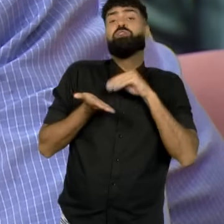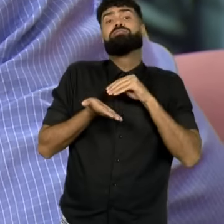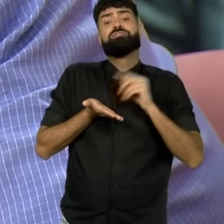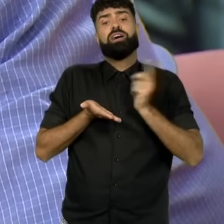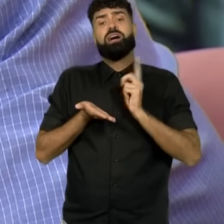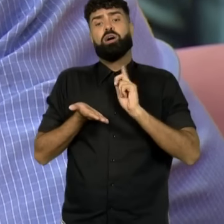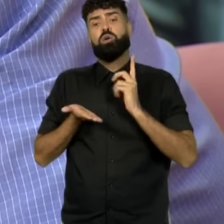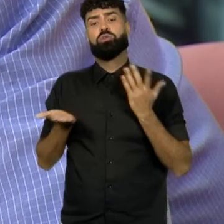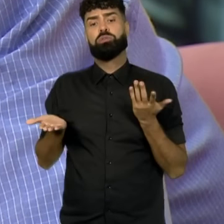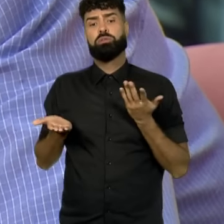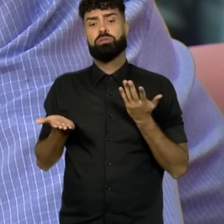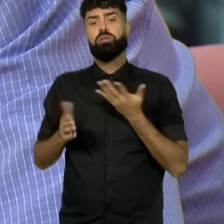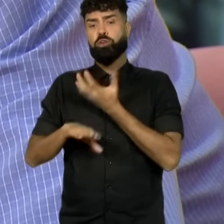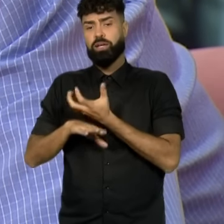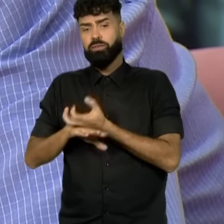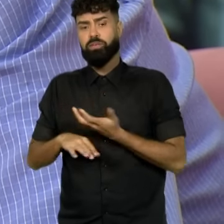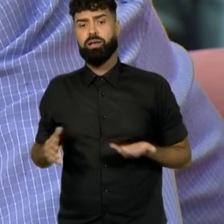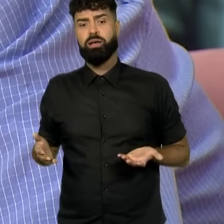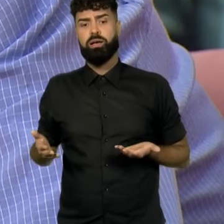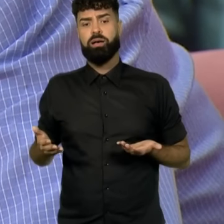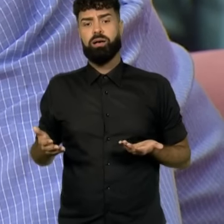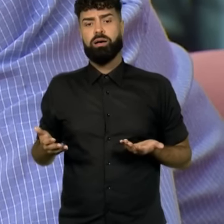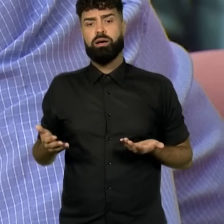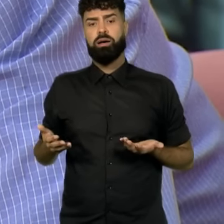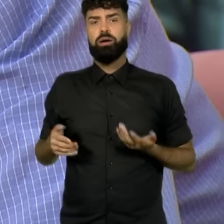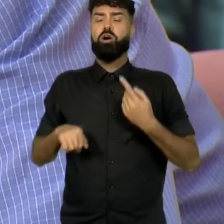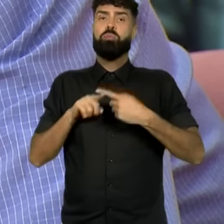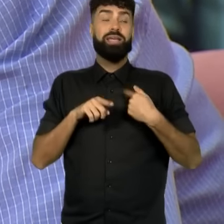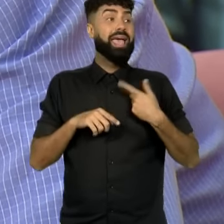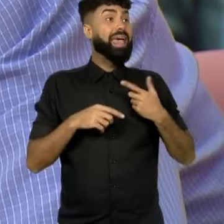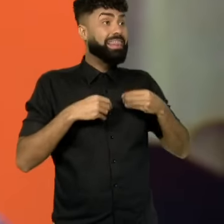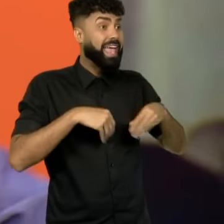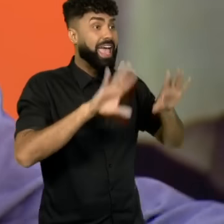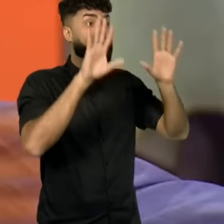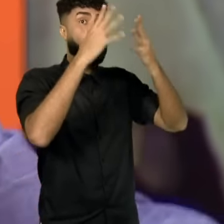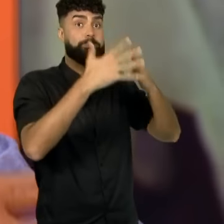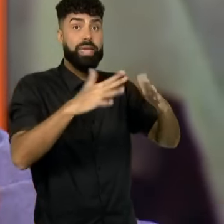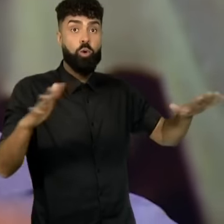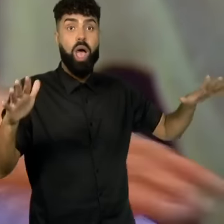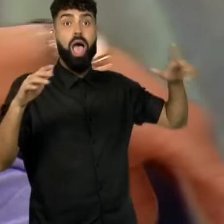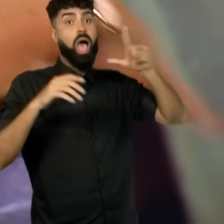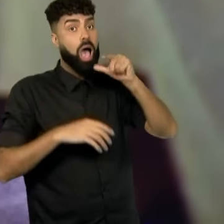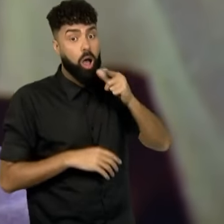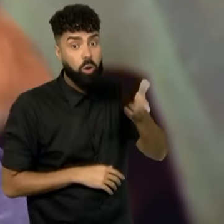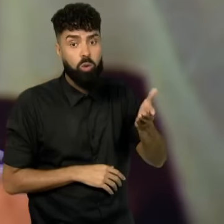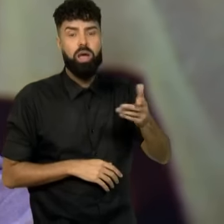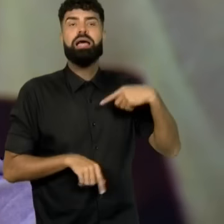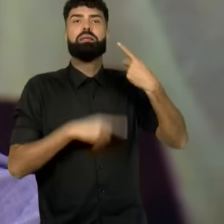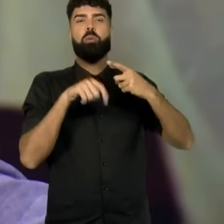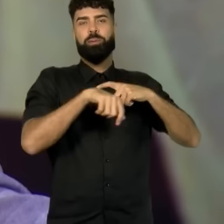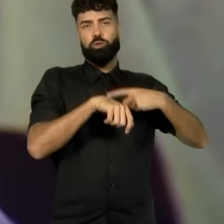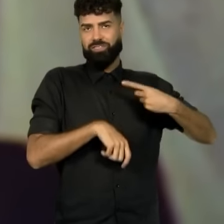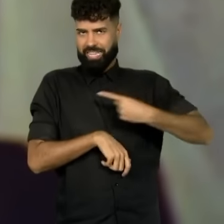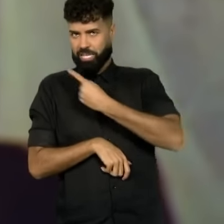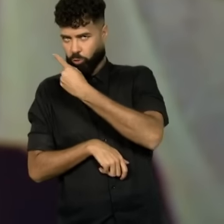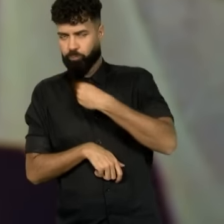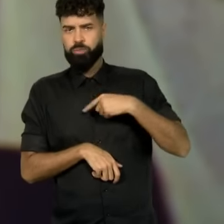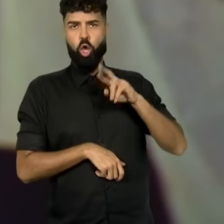foi gravado. Mas aí leva um buraco, pronto. Me leva pro meio das águas. Aí, quando eu fui embora, eu fui saindo, aí o Romildo falou